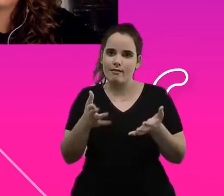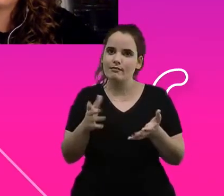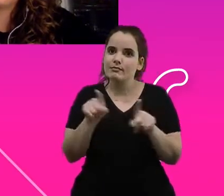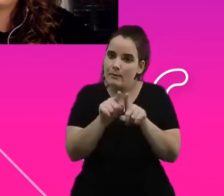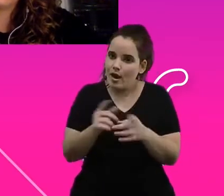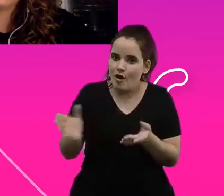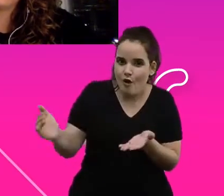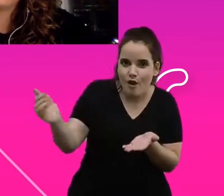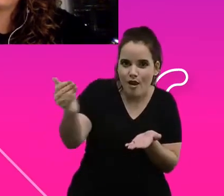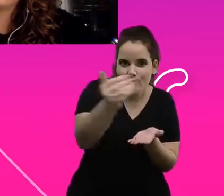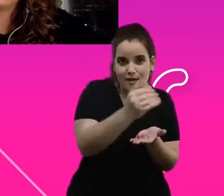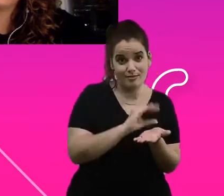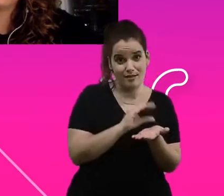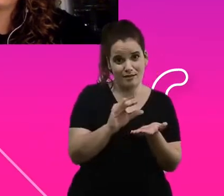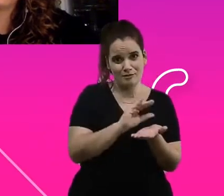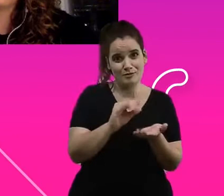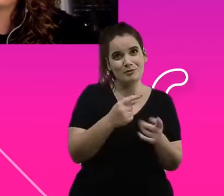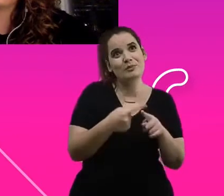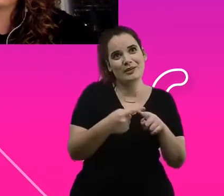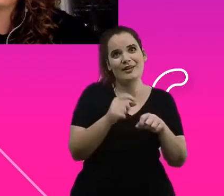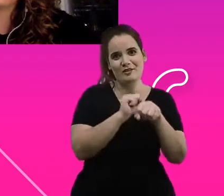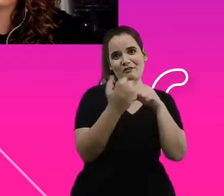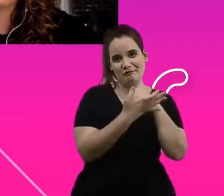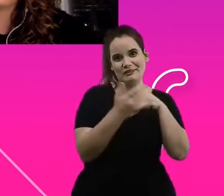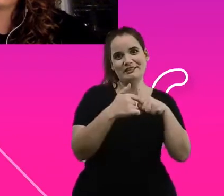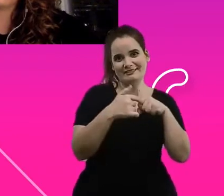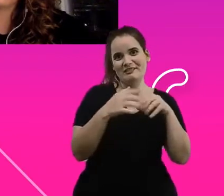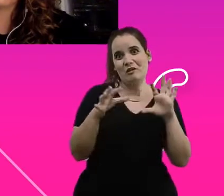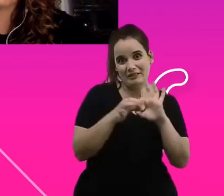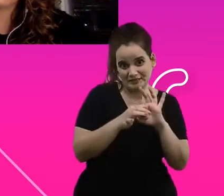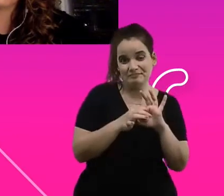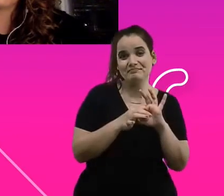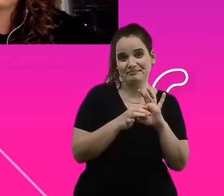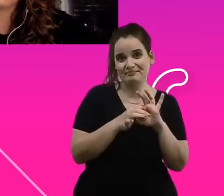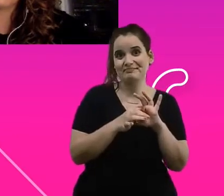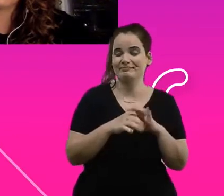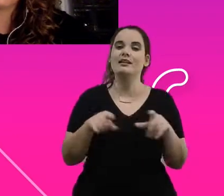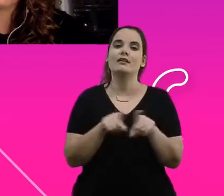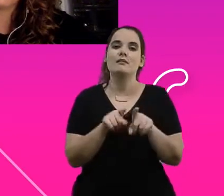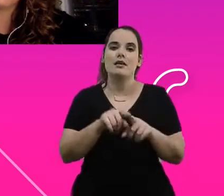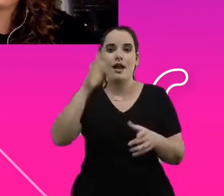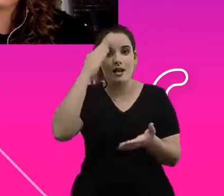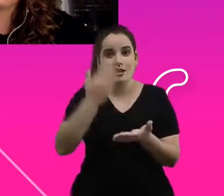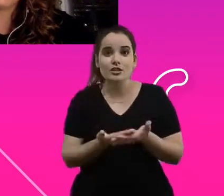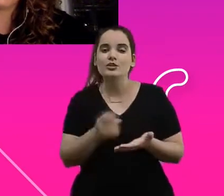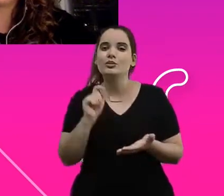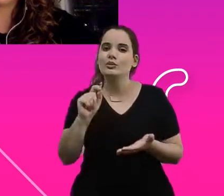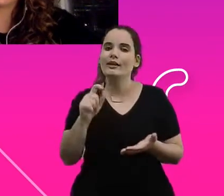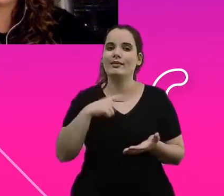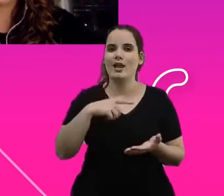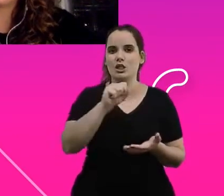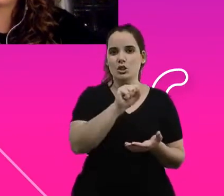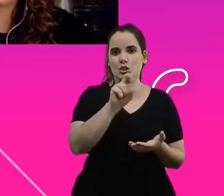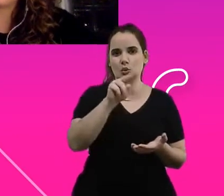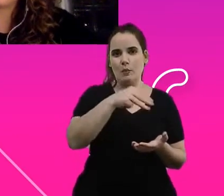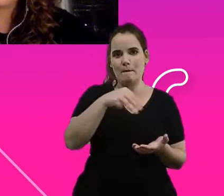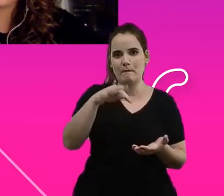ao Covid, e por fim, criando esta comunidade através do Summit organizado no mês passado.